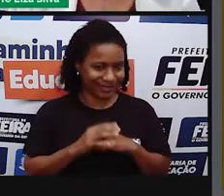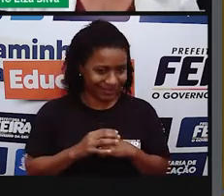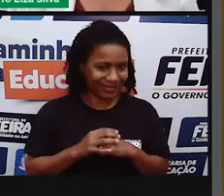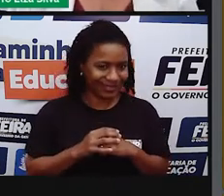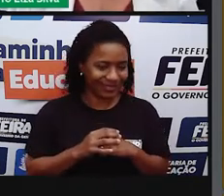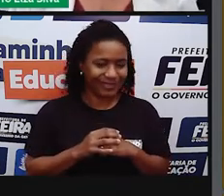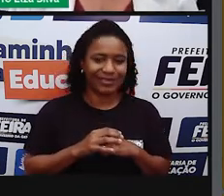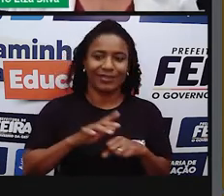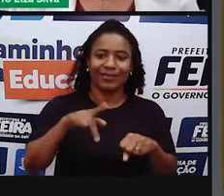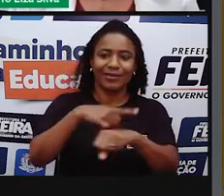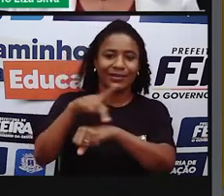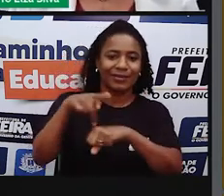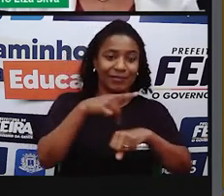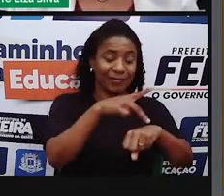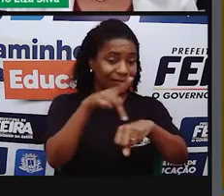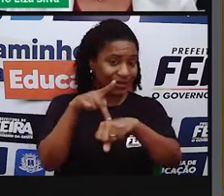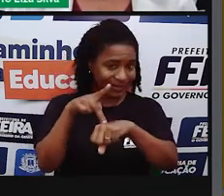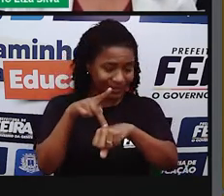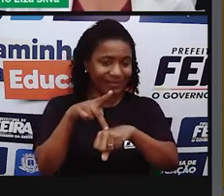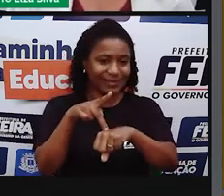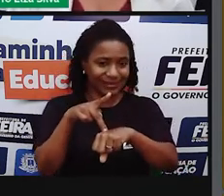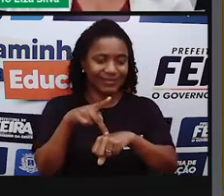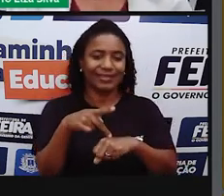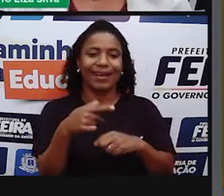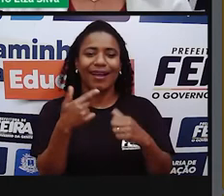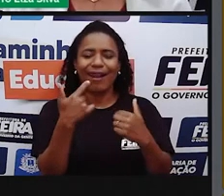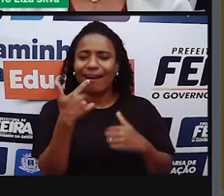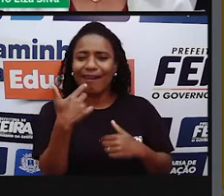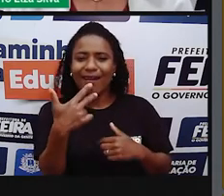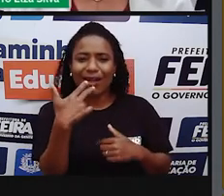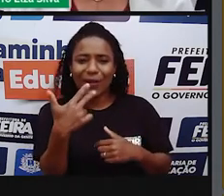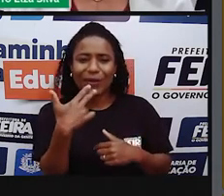acha que eles falam inglês como língua oficial?